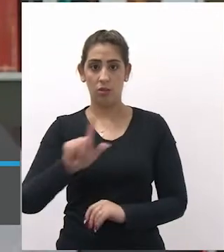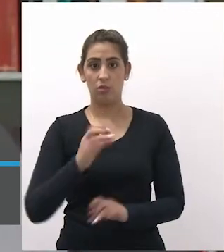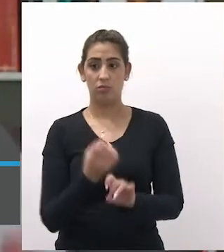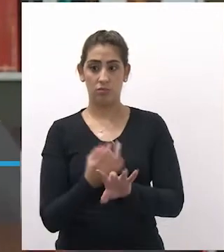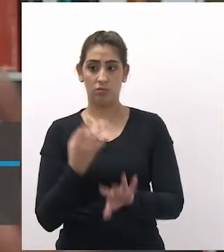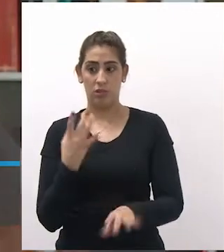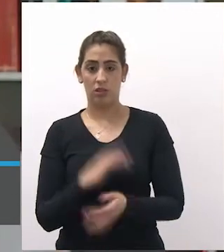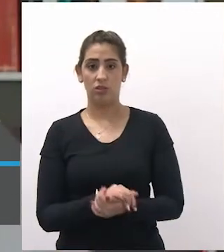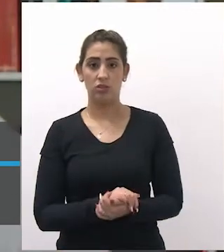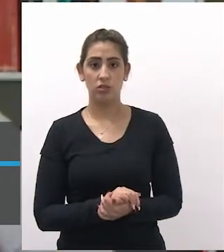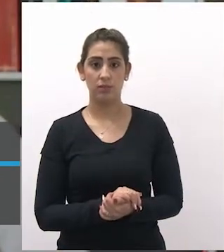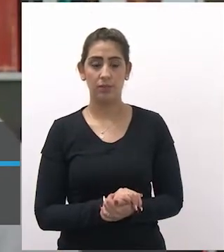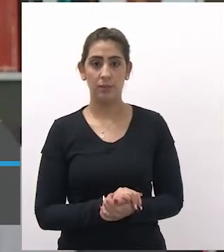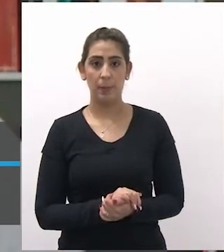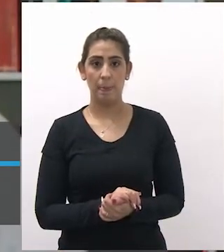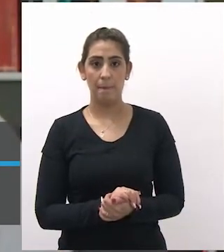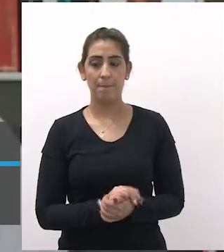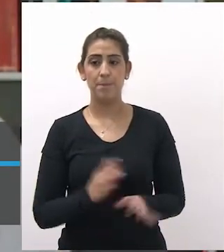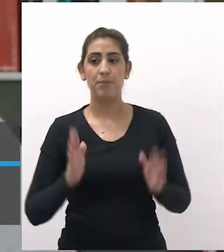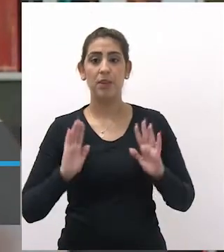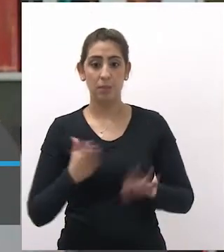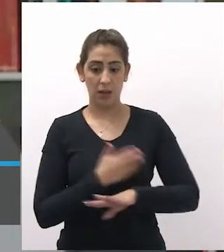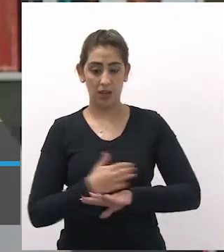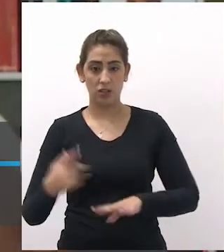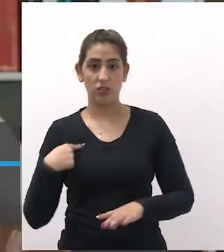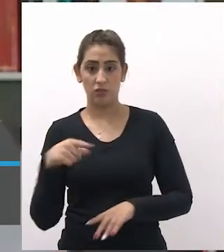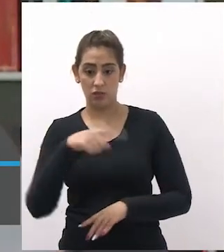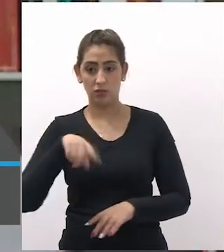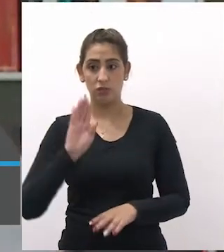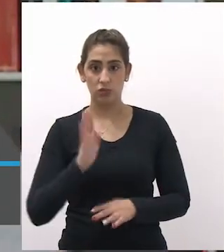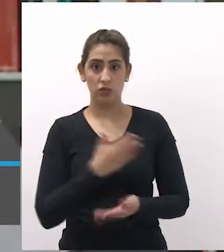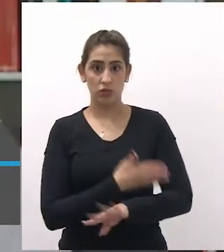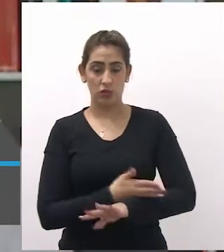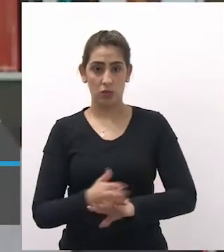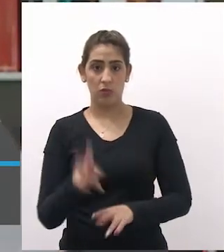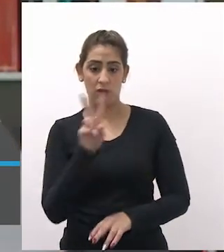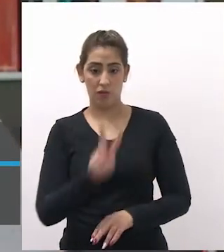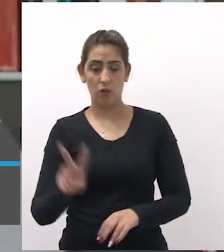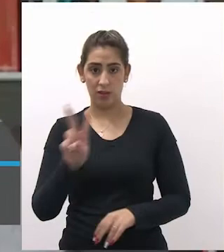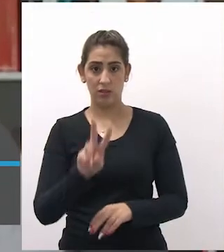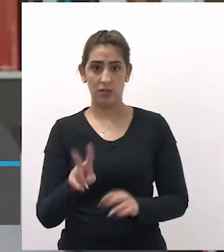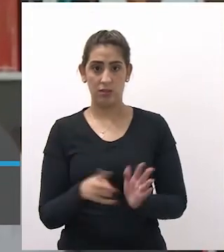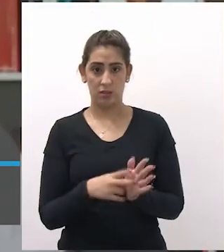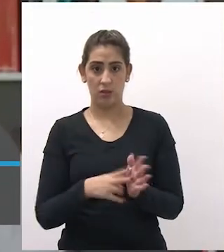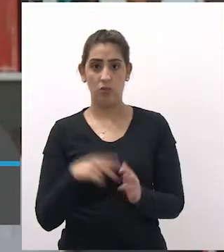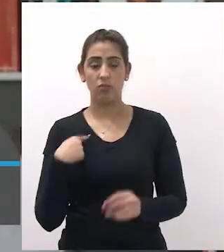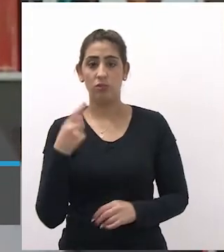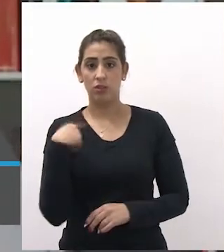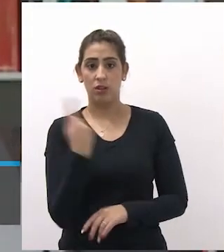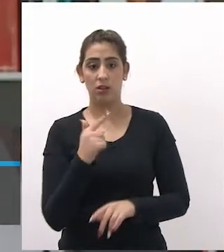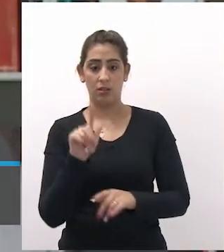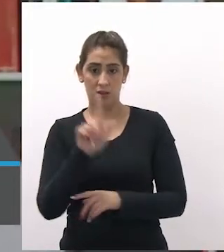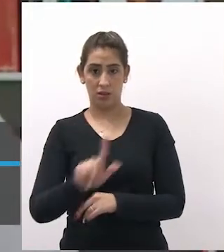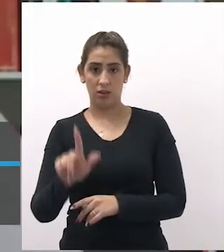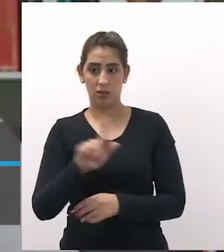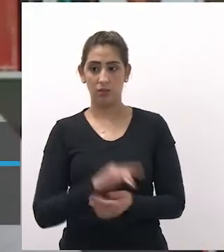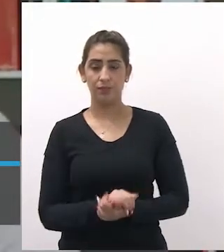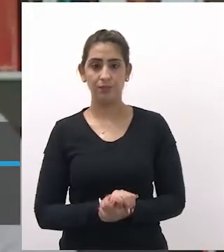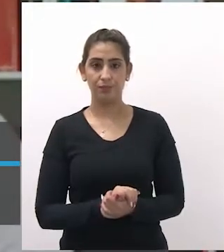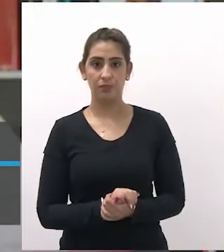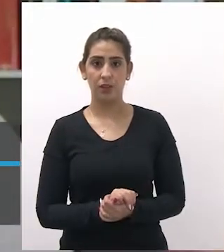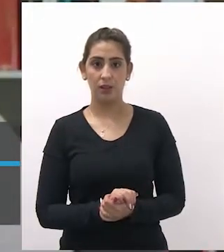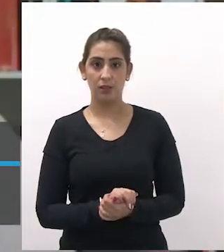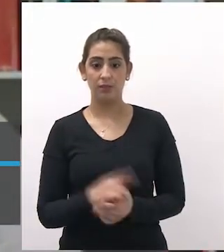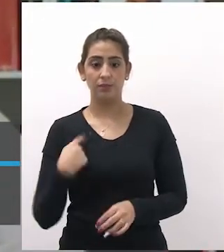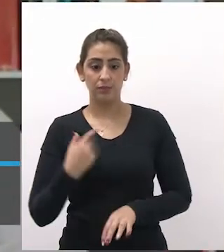literatura. Então, já a partir daí, a gente já começou a ver a questão da valorização da nossa literatura. Então, quando a gente começou